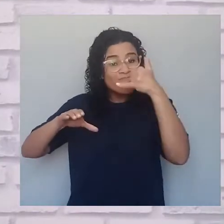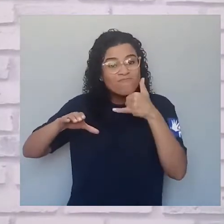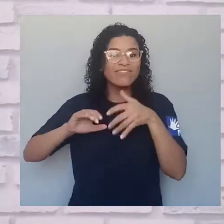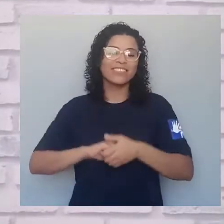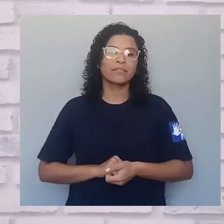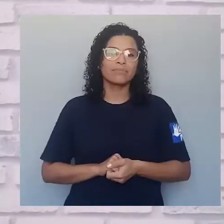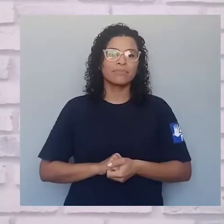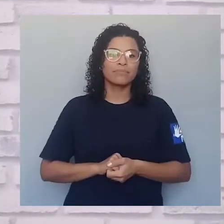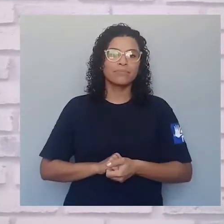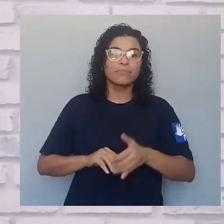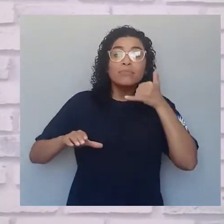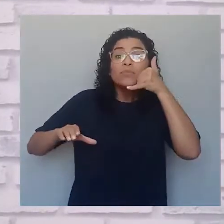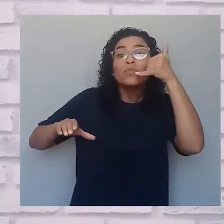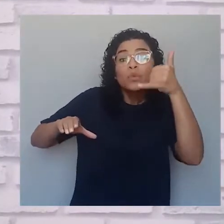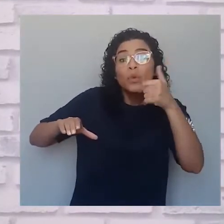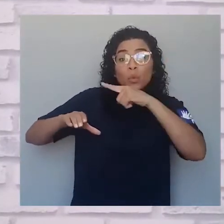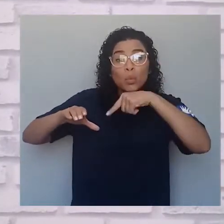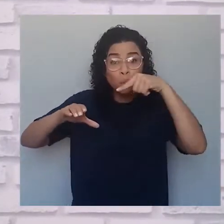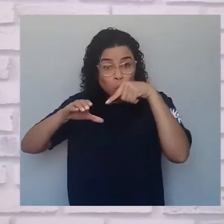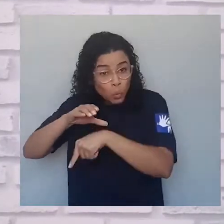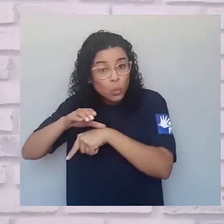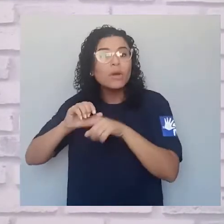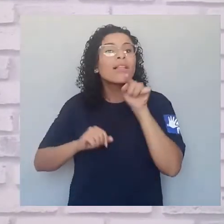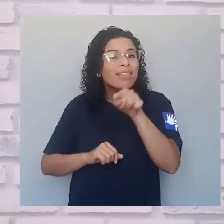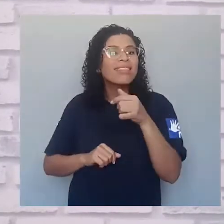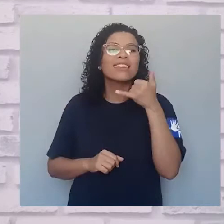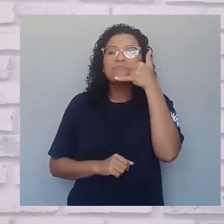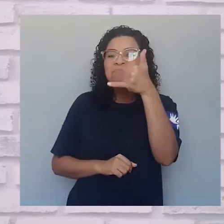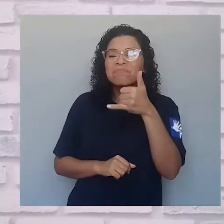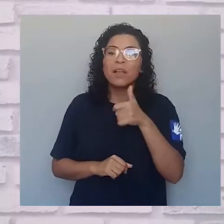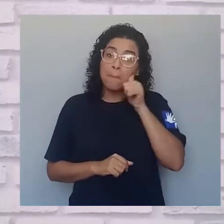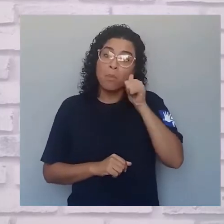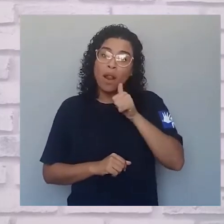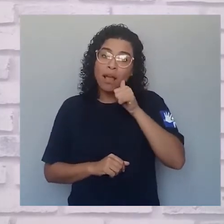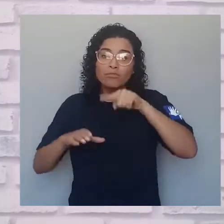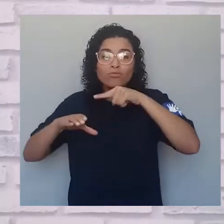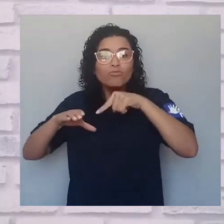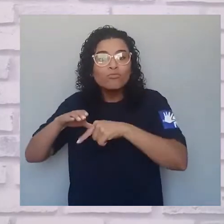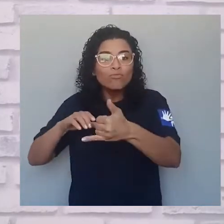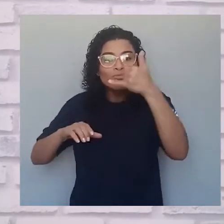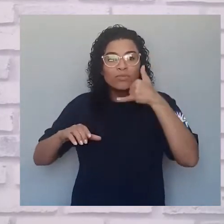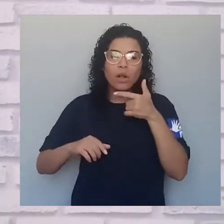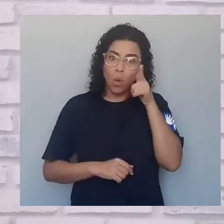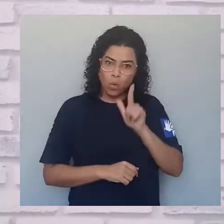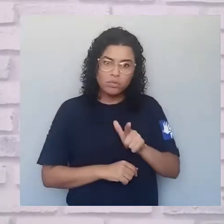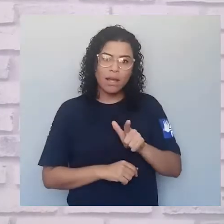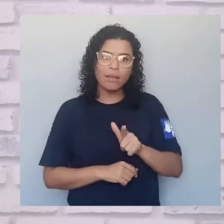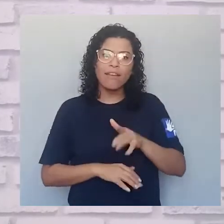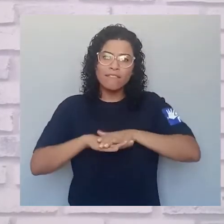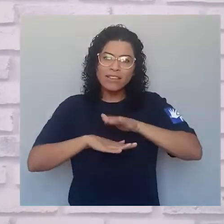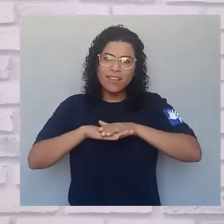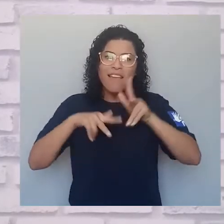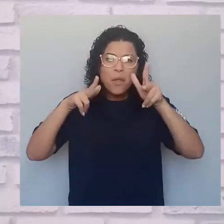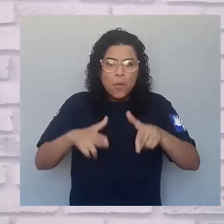pouquinho mais devagar. Alô, o Tatu tá aí? Não, mas a mulher do Tatu tá, não é mesmo que o Tatu tá? Será que você consegue repetir essa frase bem